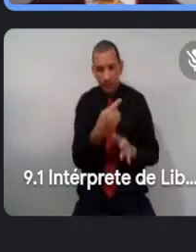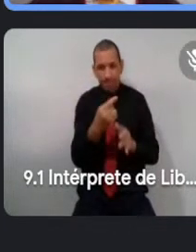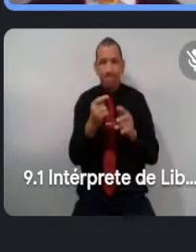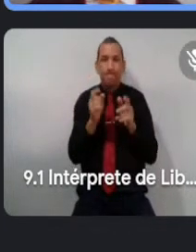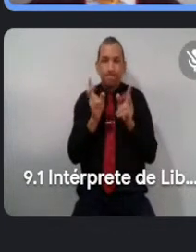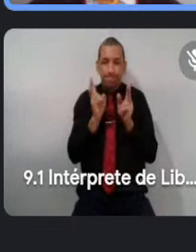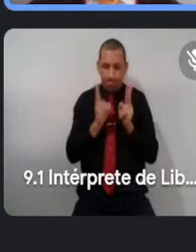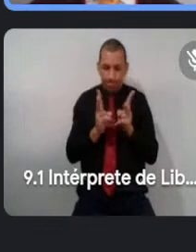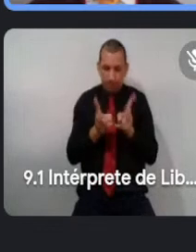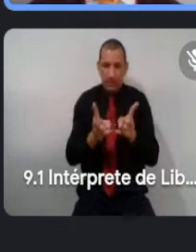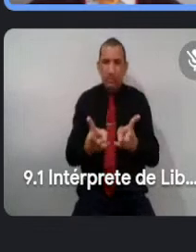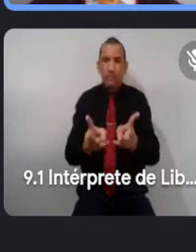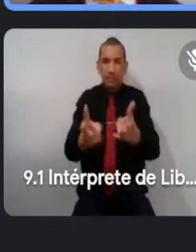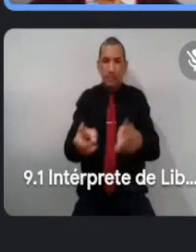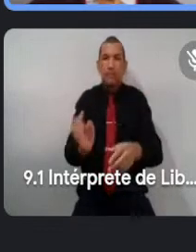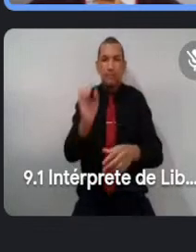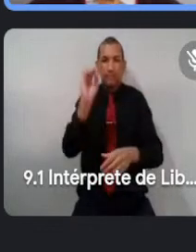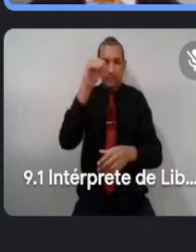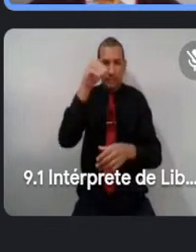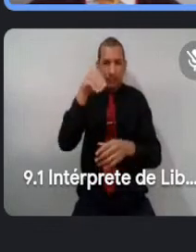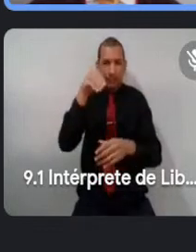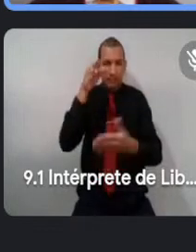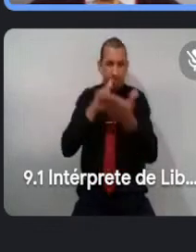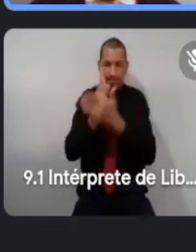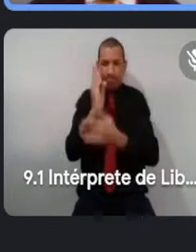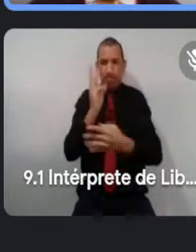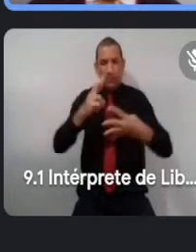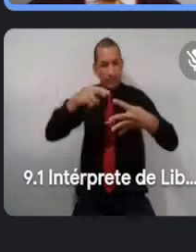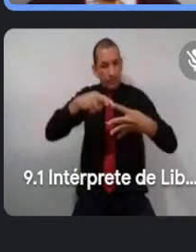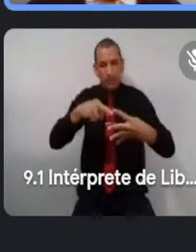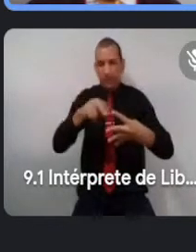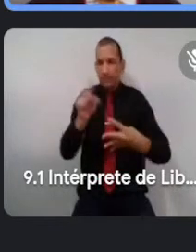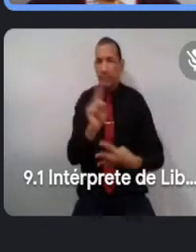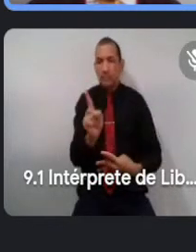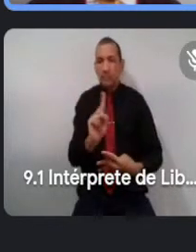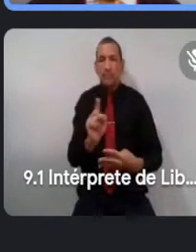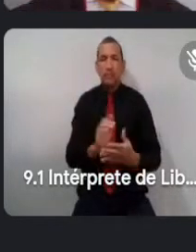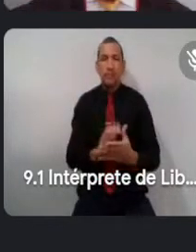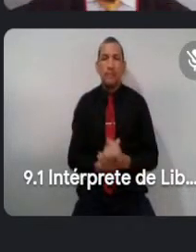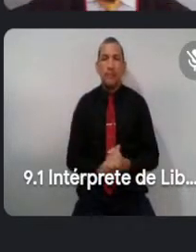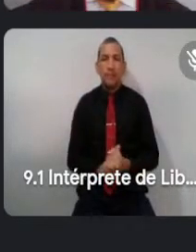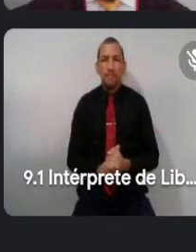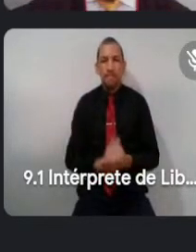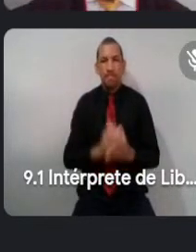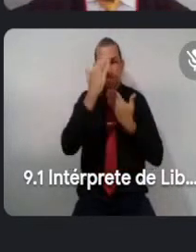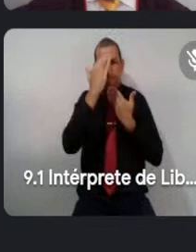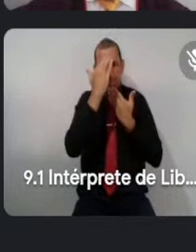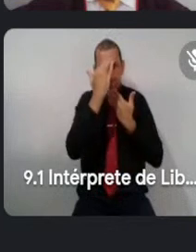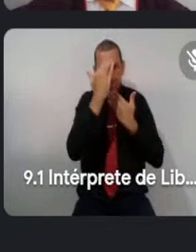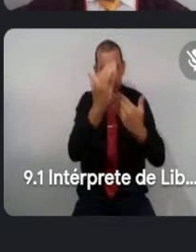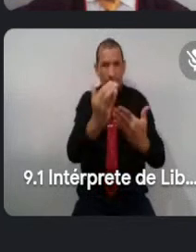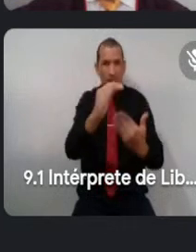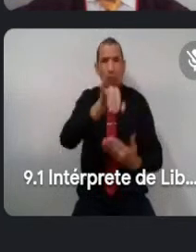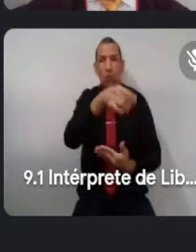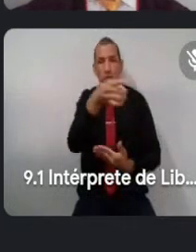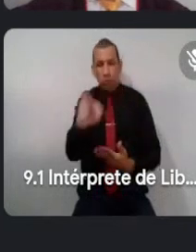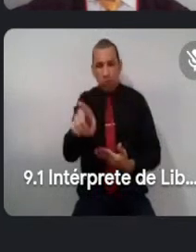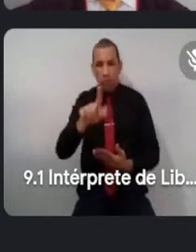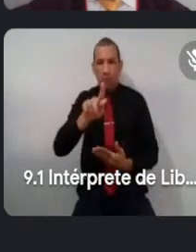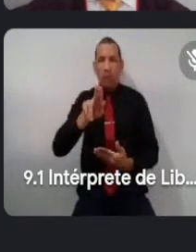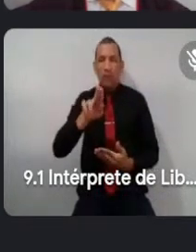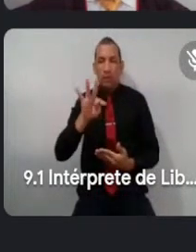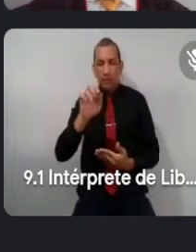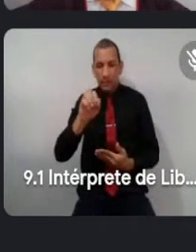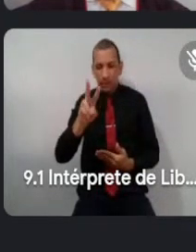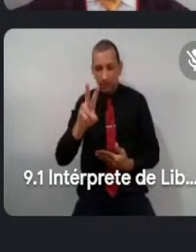se mantém a Fase Regional Eleitoral pelo pelo não provimento do recurso e obrigado Doutor João Gustavo também